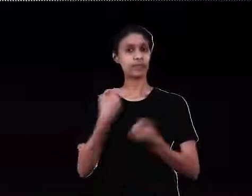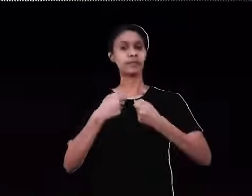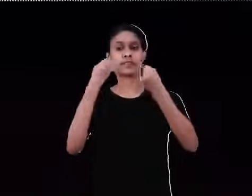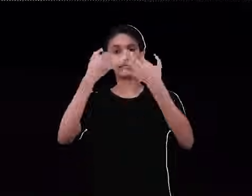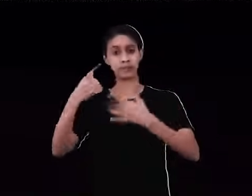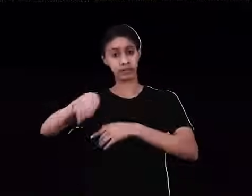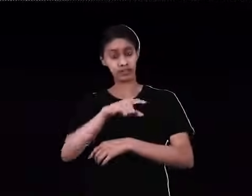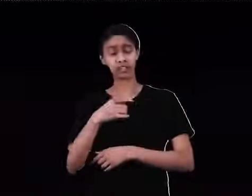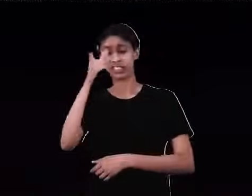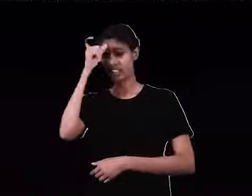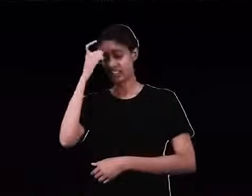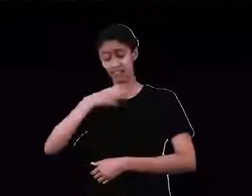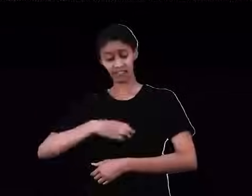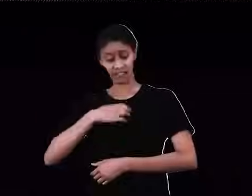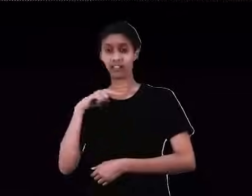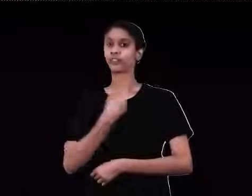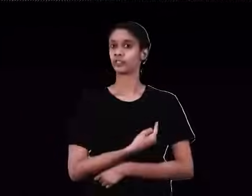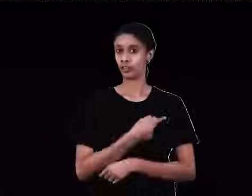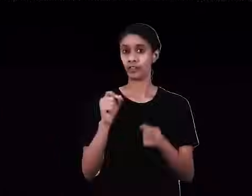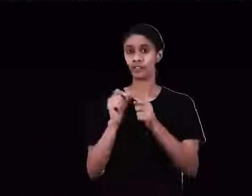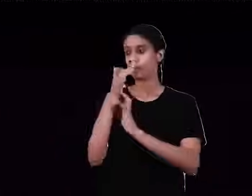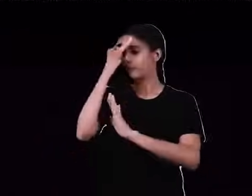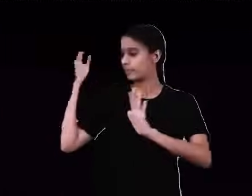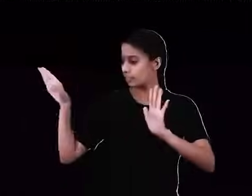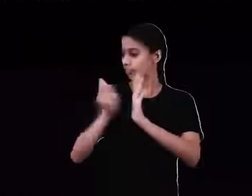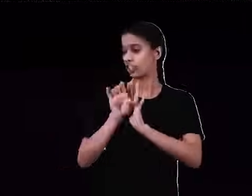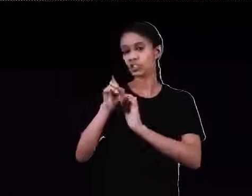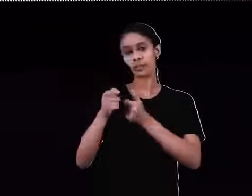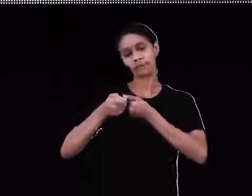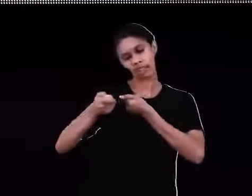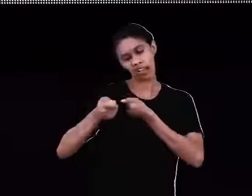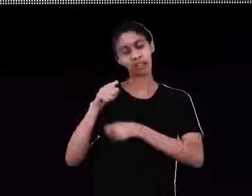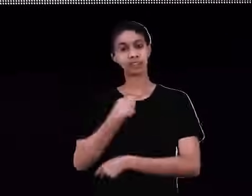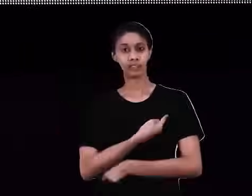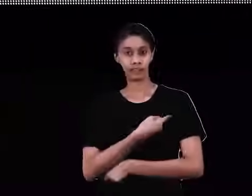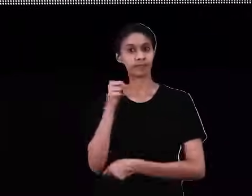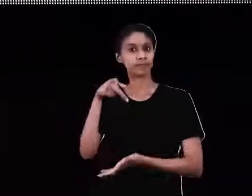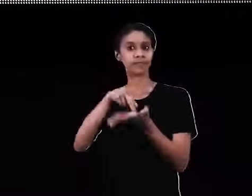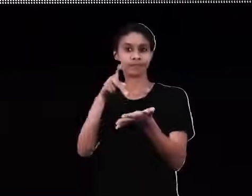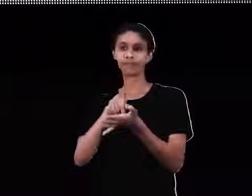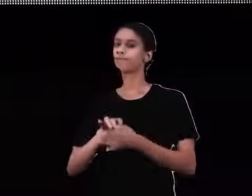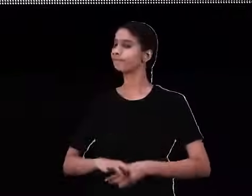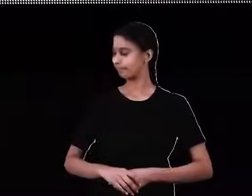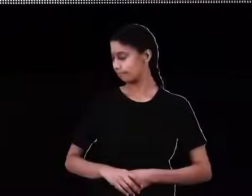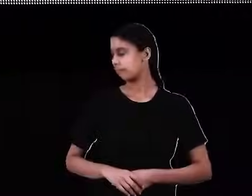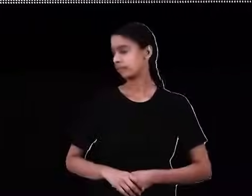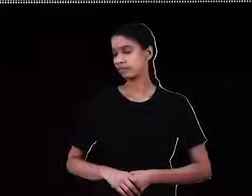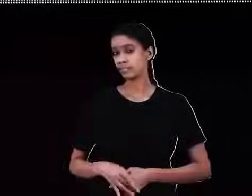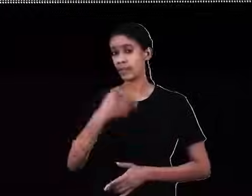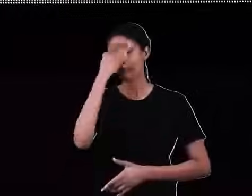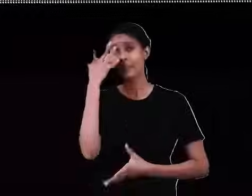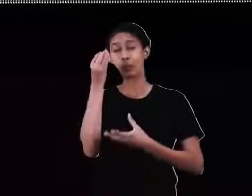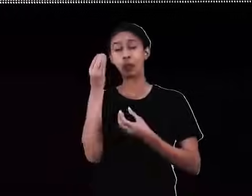o cão tem raiva da gente. Ele bota pessoas na nossa vida só pra atormentar a gente. É verdade ou não é? Tem gente que é igual a